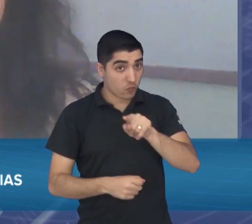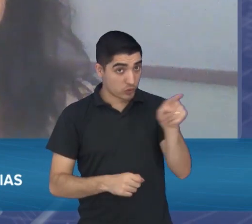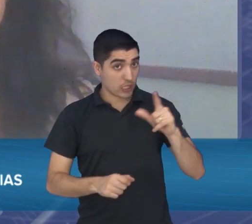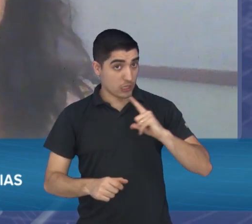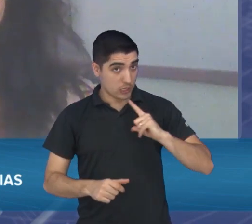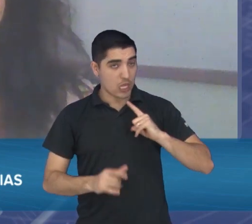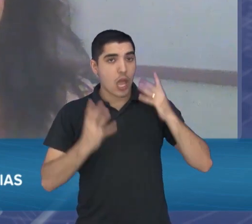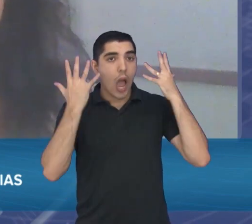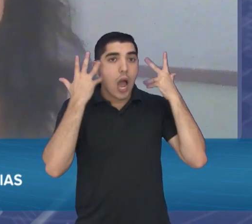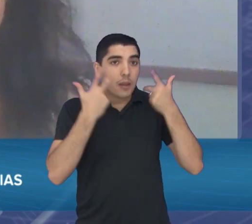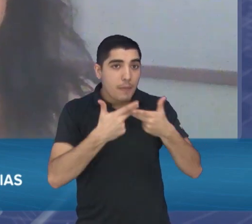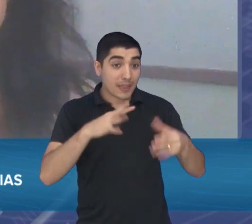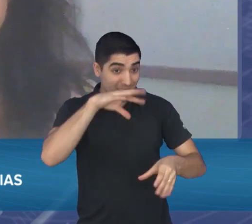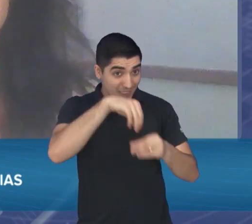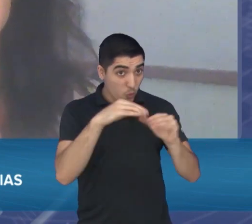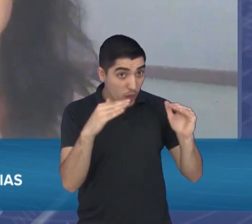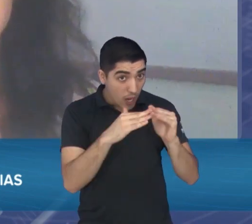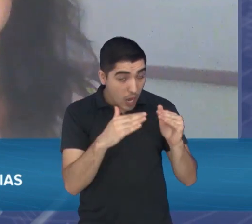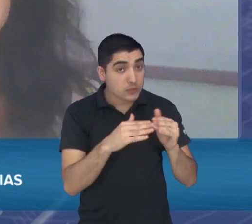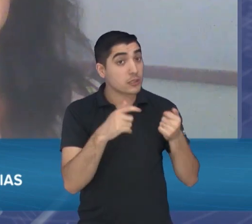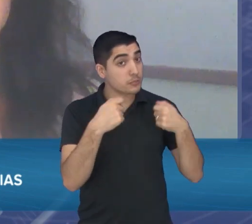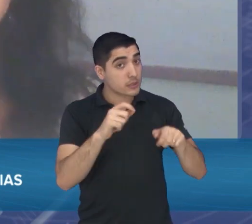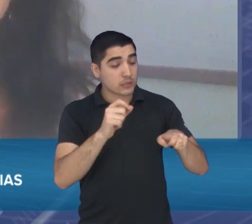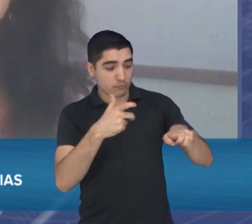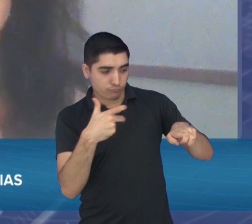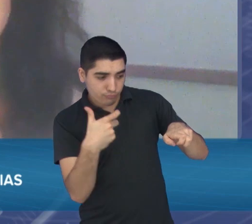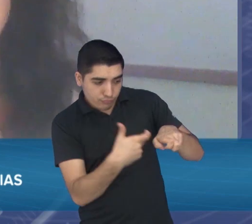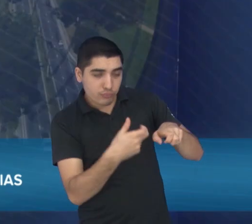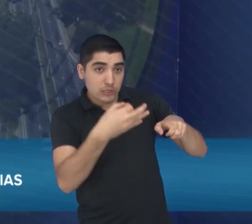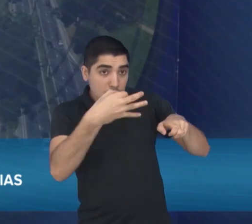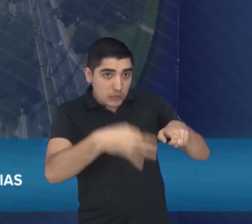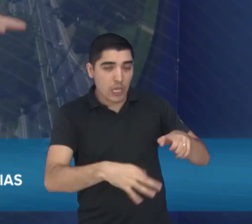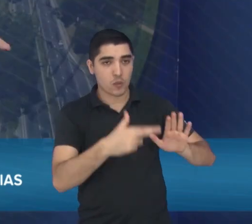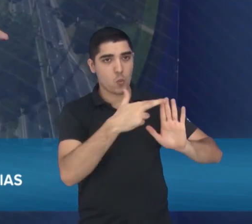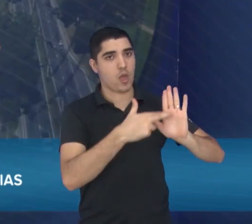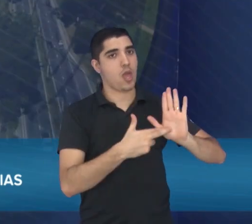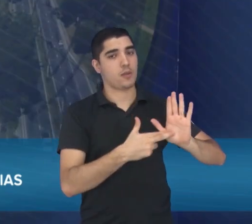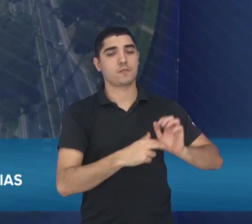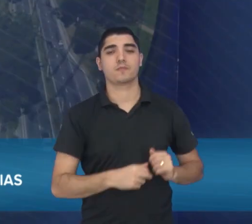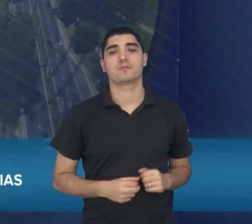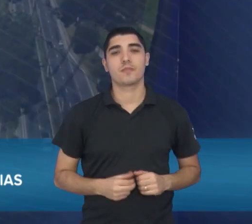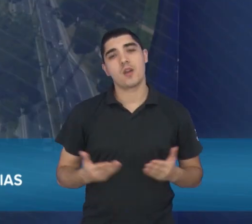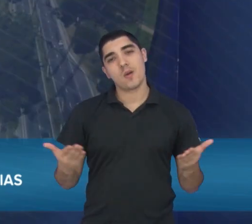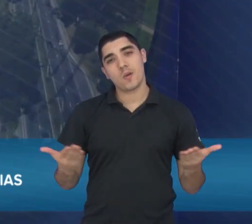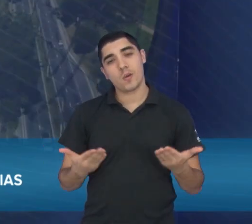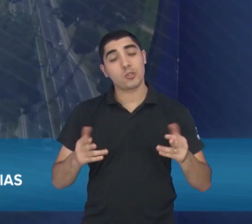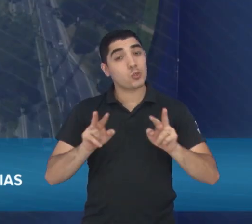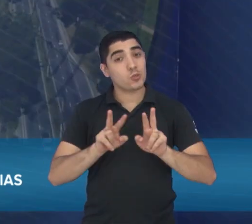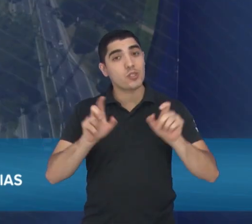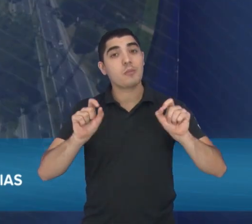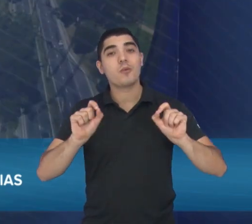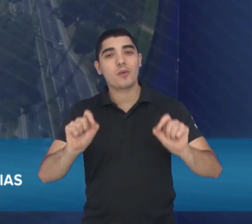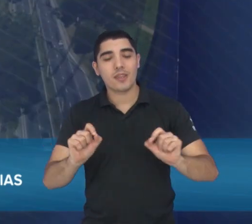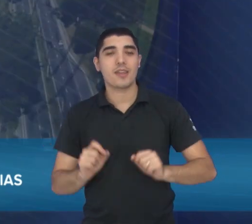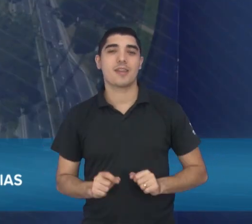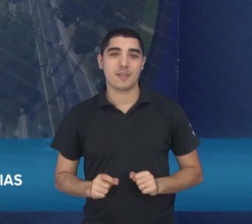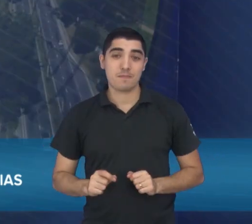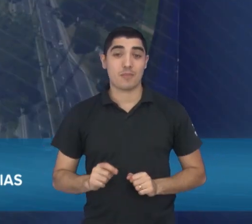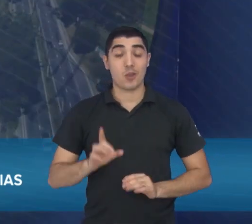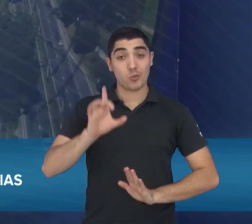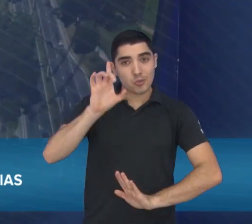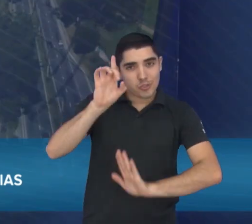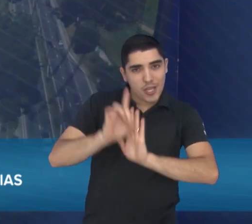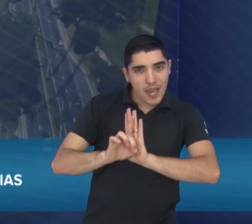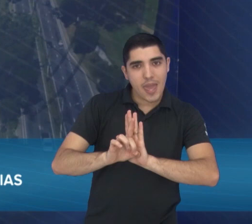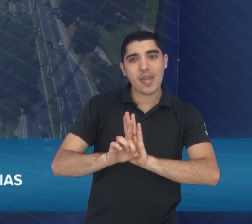de estimação precisa estar em dia com essas regrinhas. Bom, a gente está falando hoje no diálogo sobre os